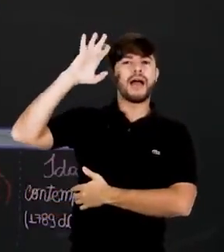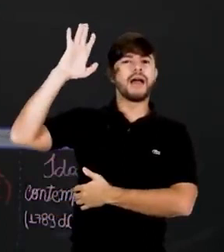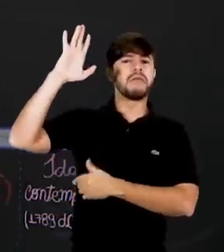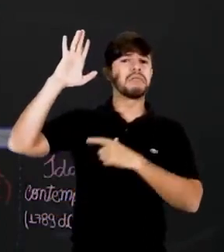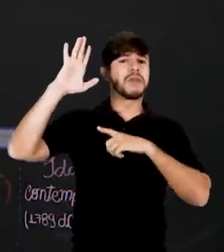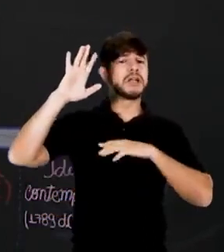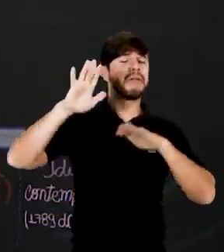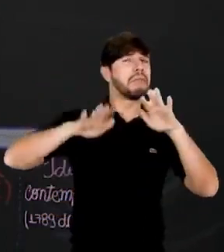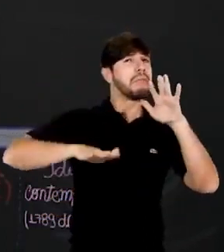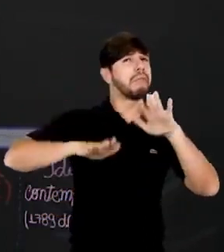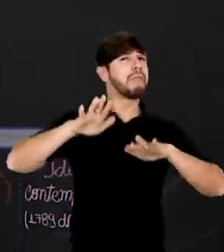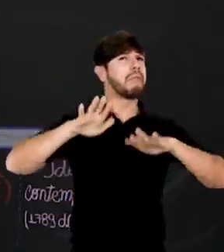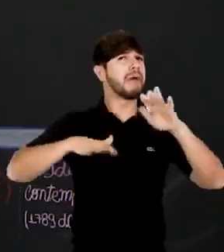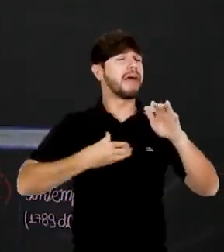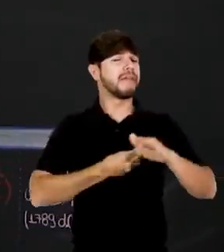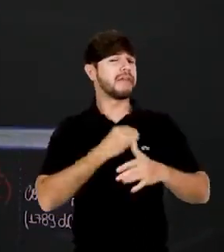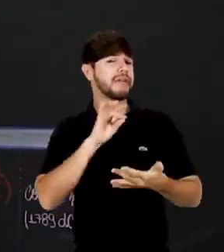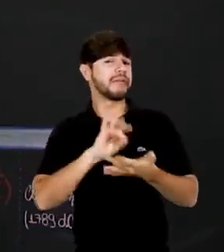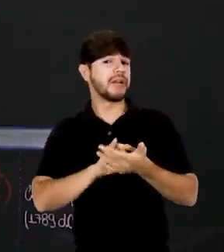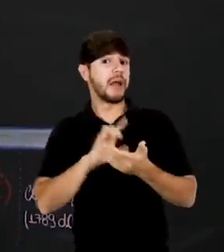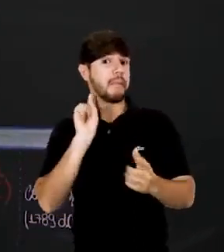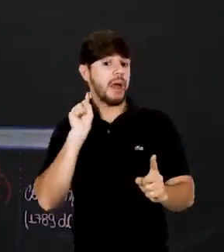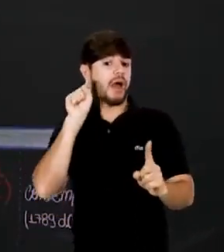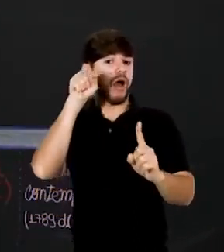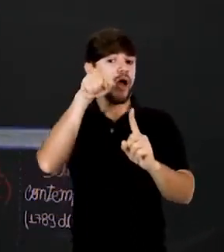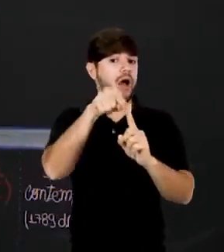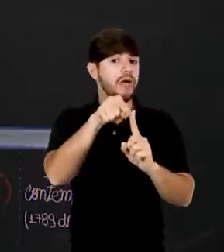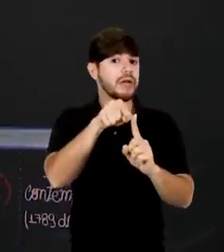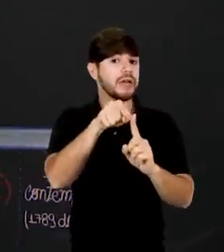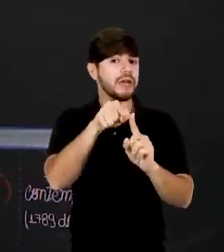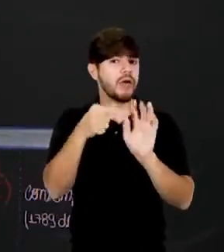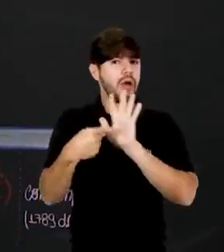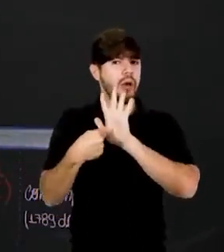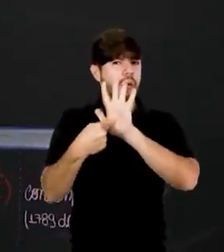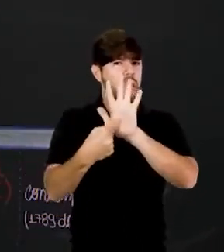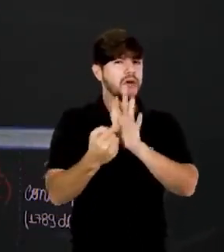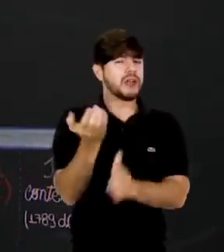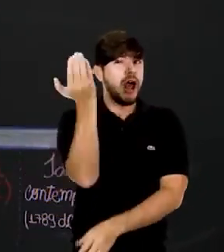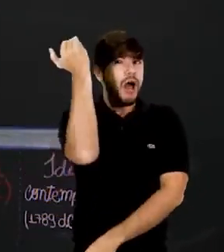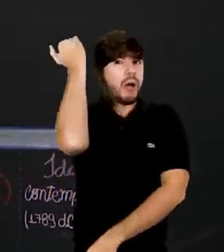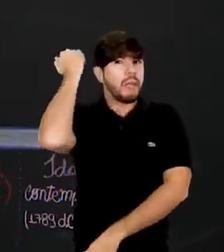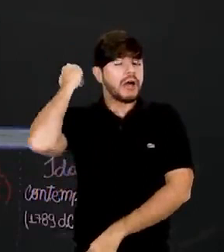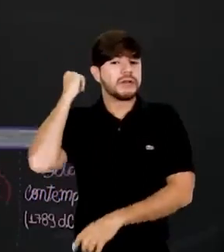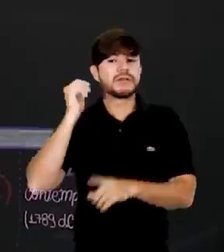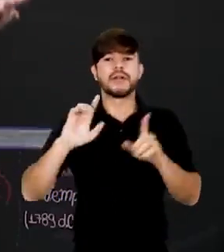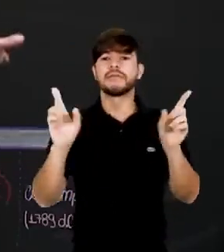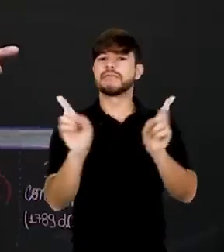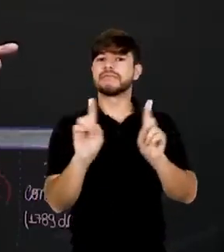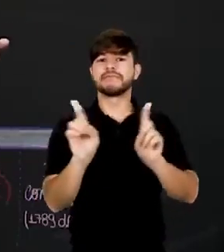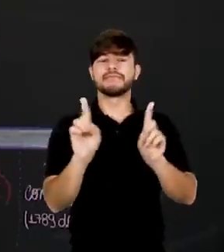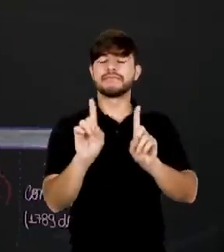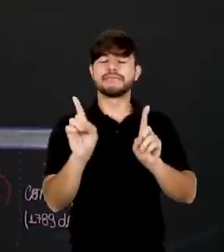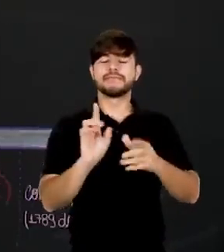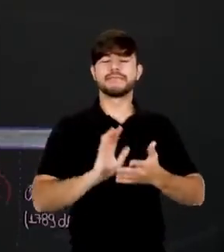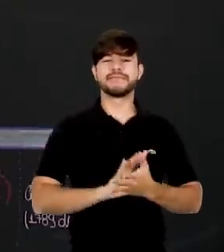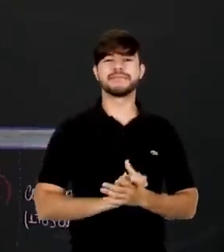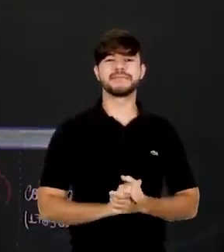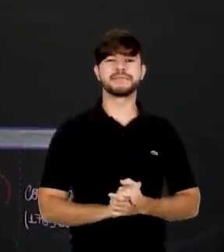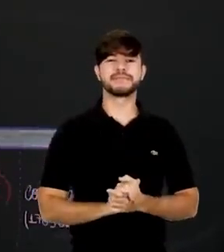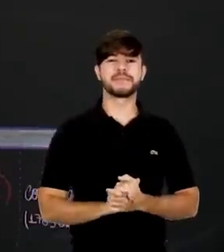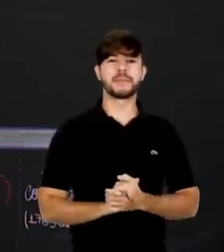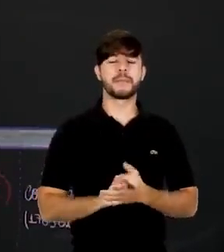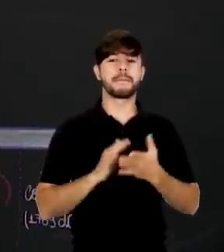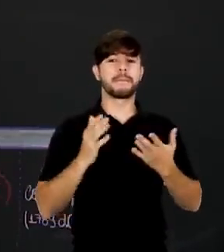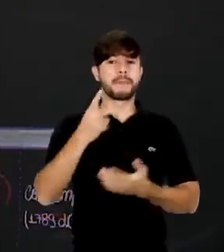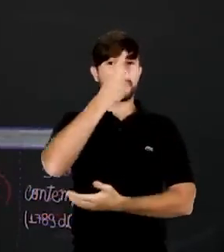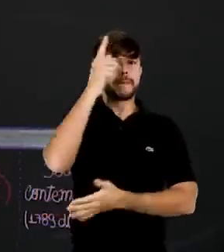algumas relações com a realidade, mas não é o objetivo dessas criações retratar o passado verdadeiramente, né?